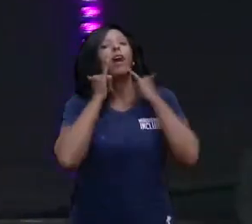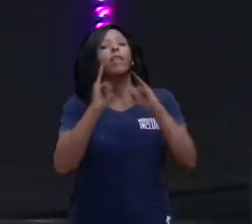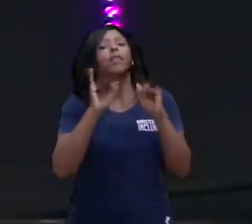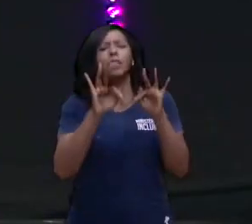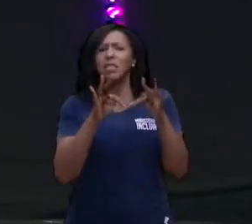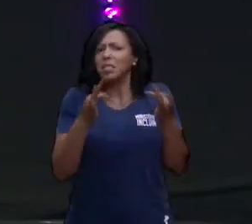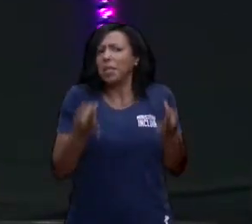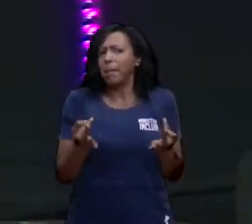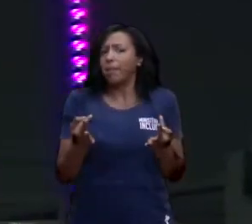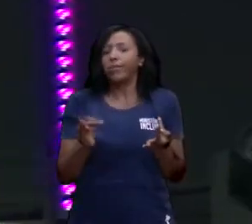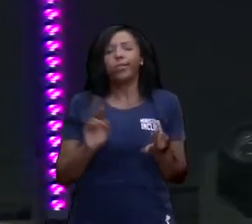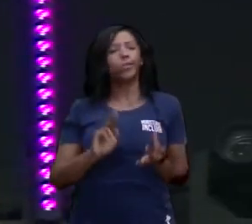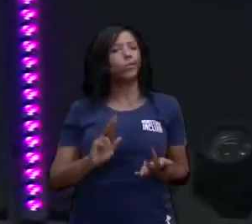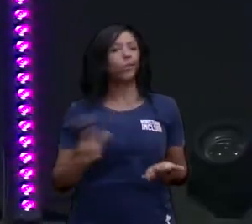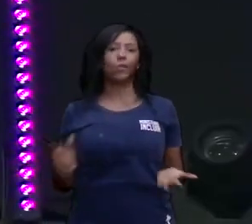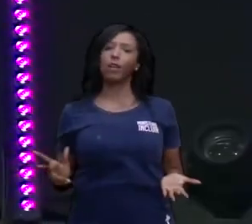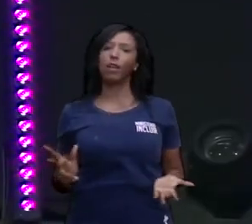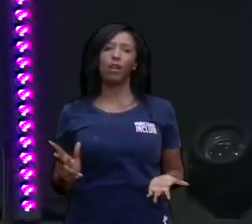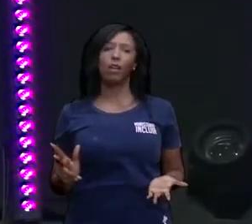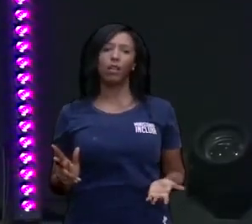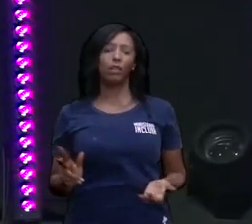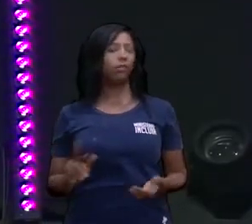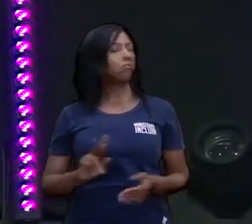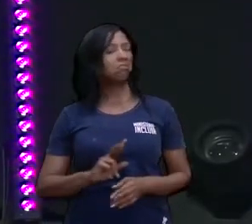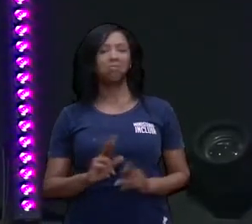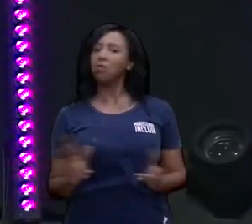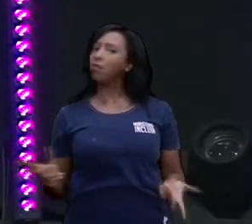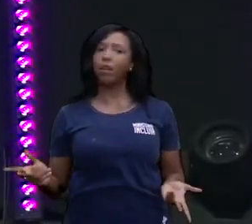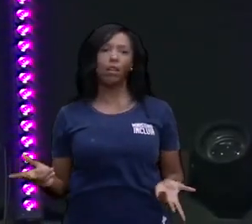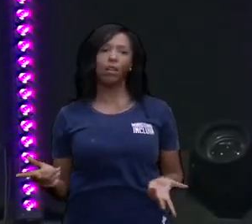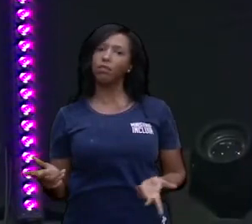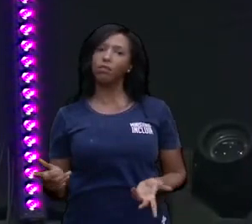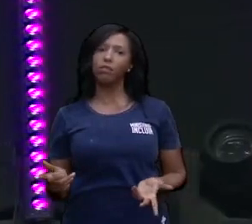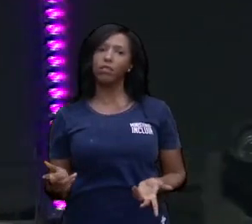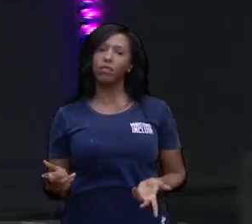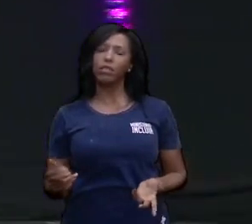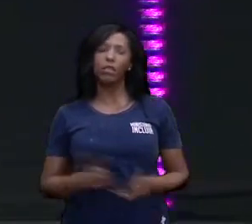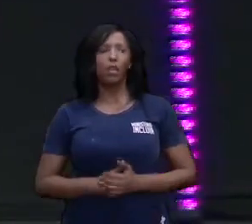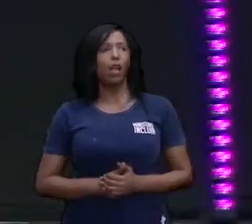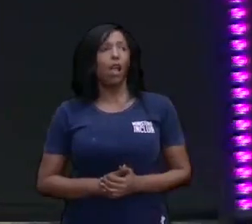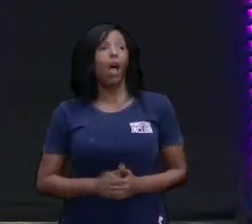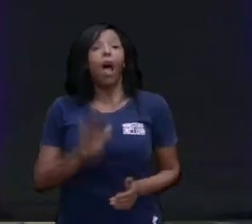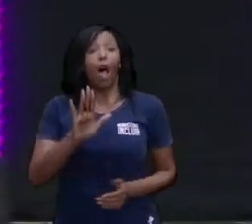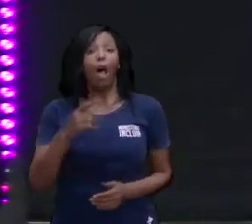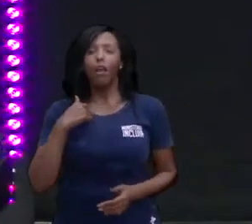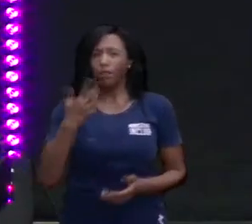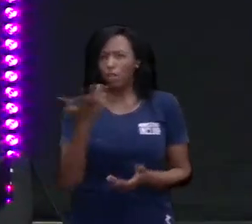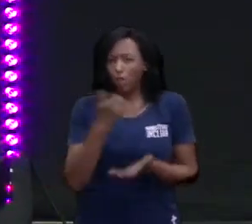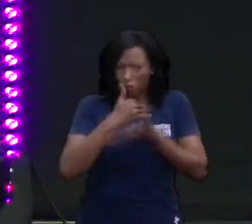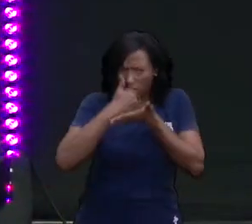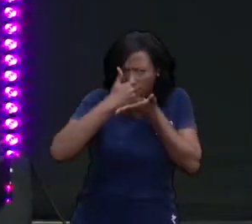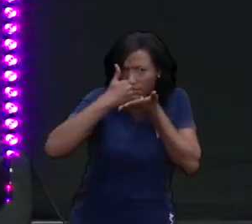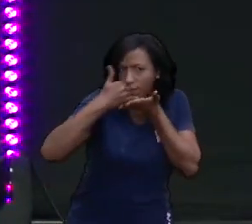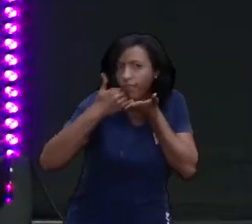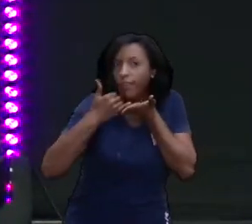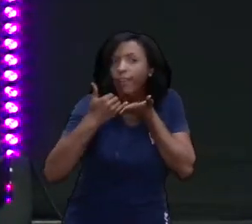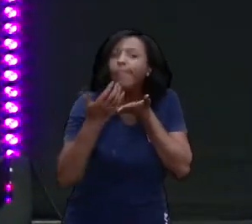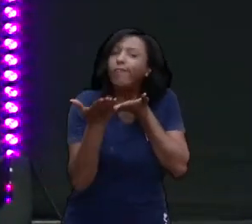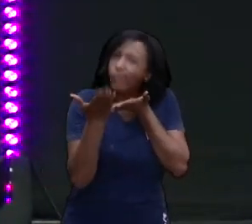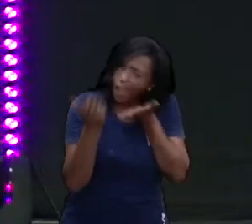e não é simples só isso tá dizendo e a você quer drogar o